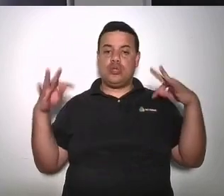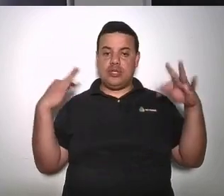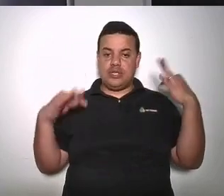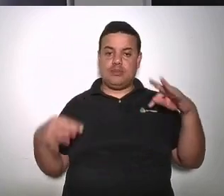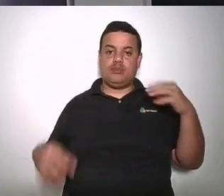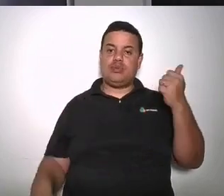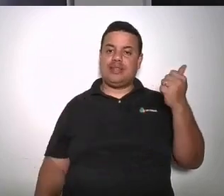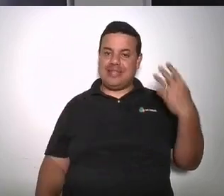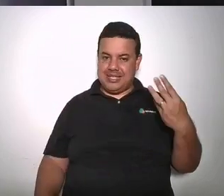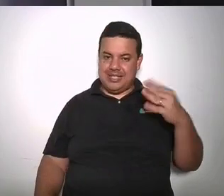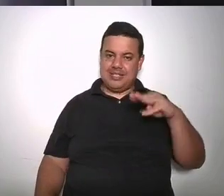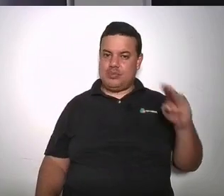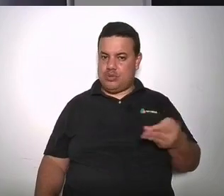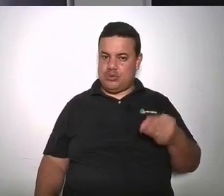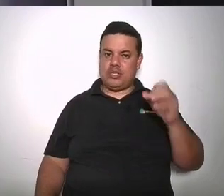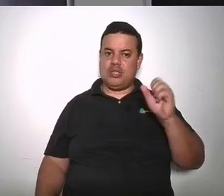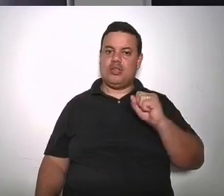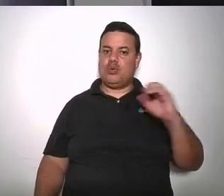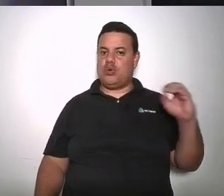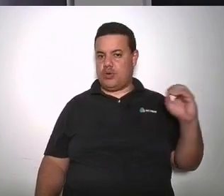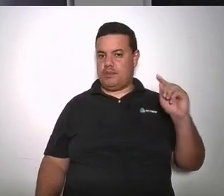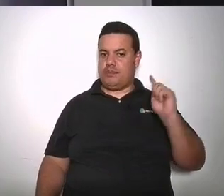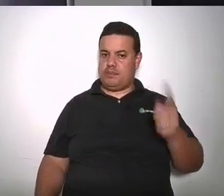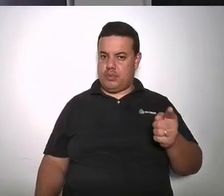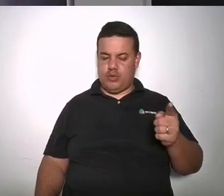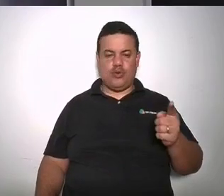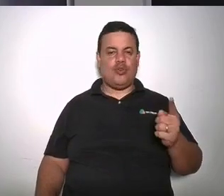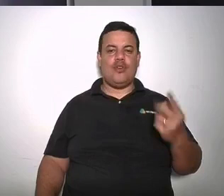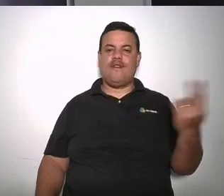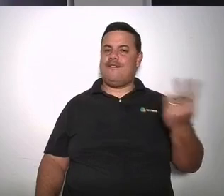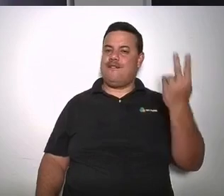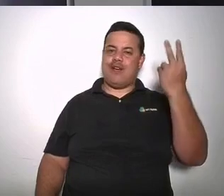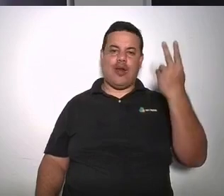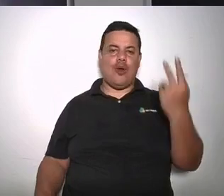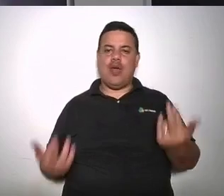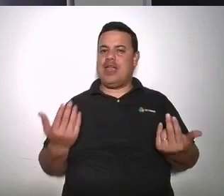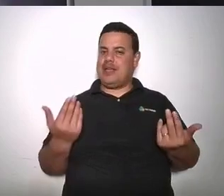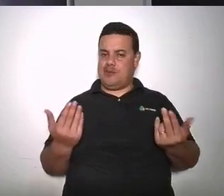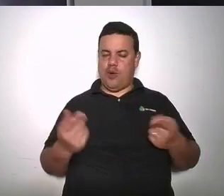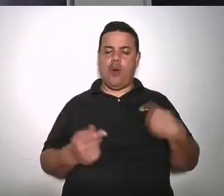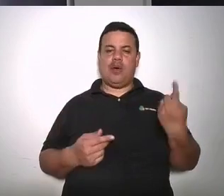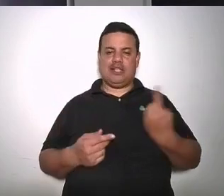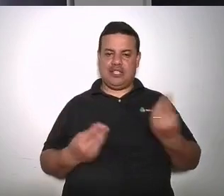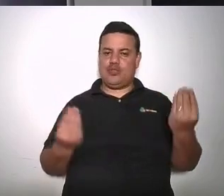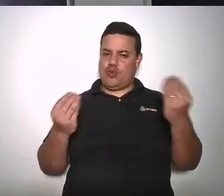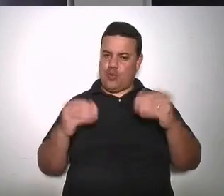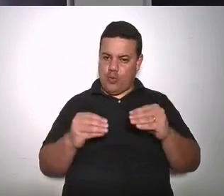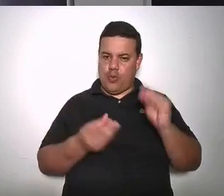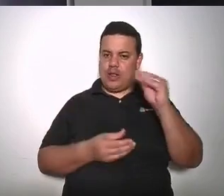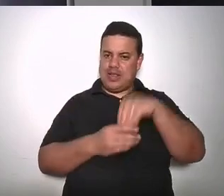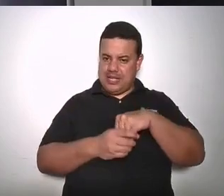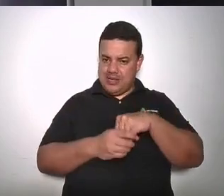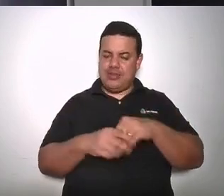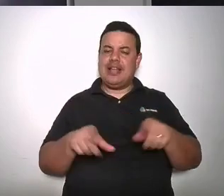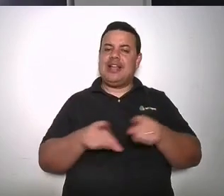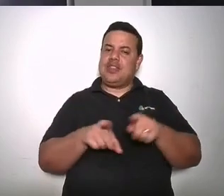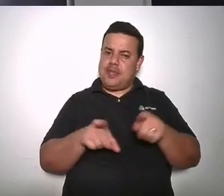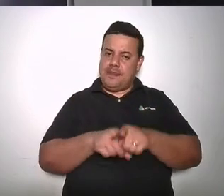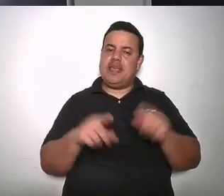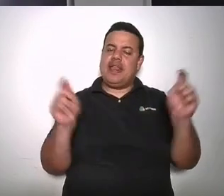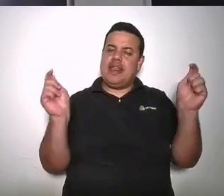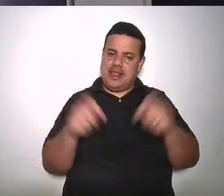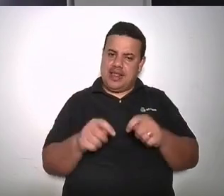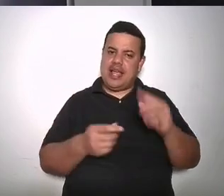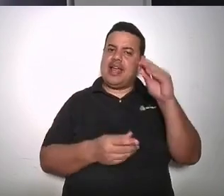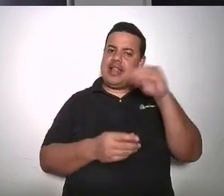13.800.000. Fechando o mesmo valor que a gente colocou dentro da receita, tem que ser colocado também dentro